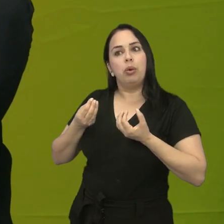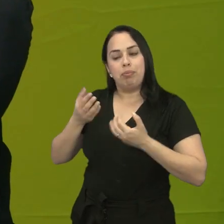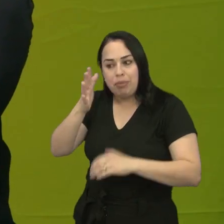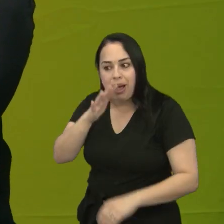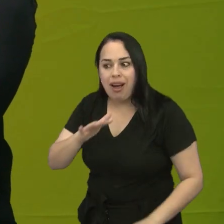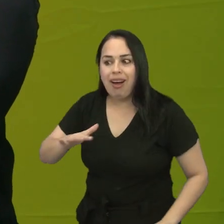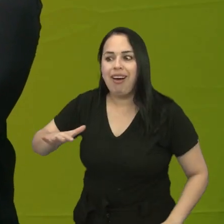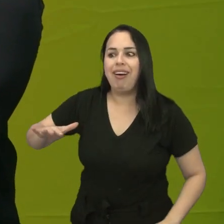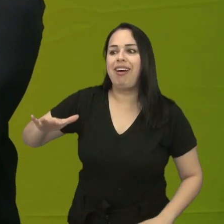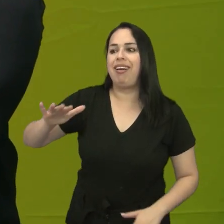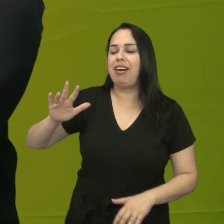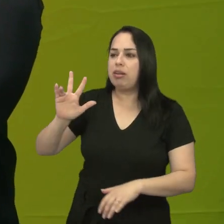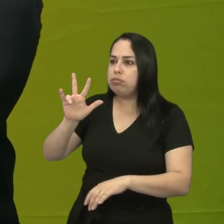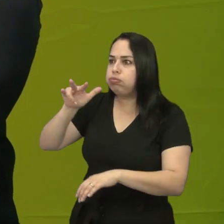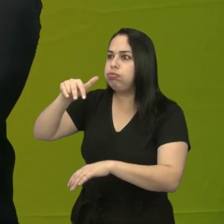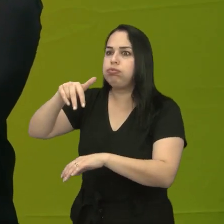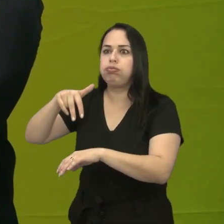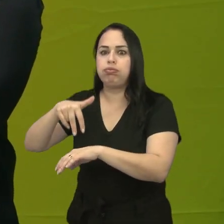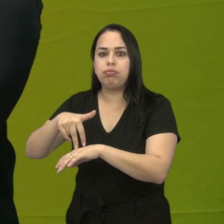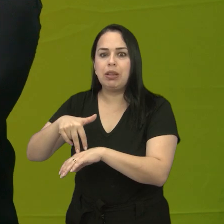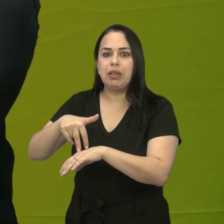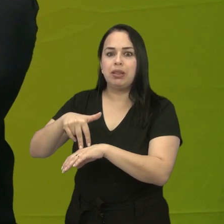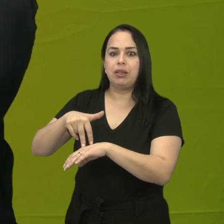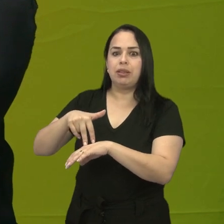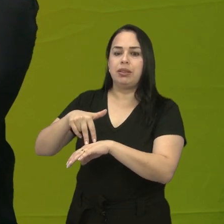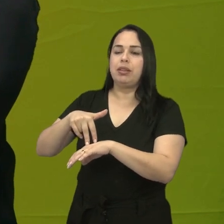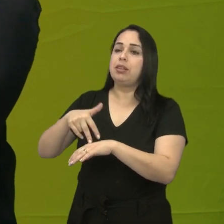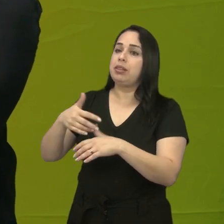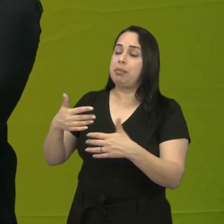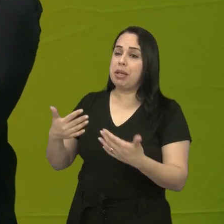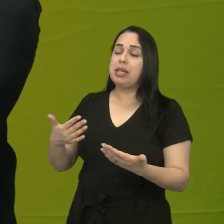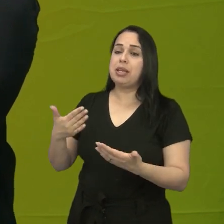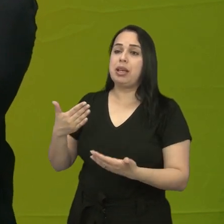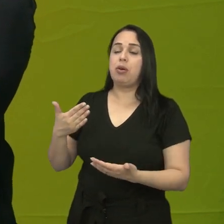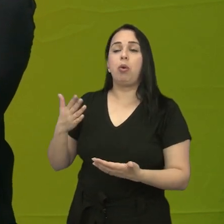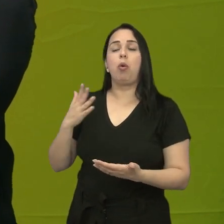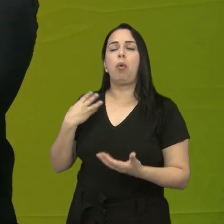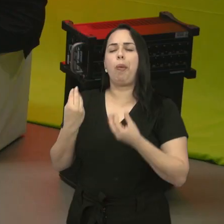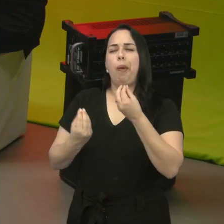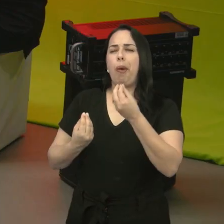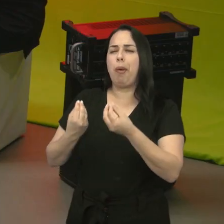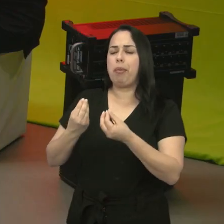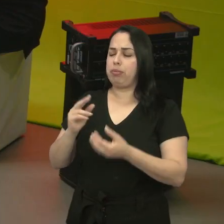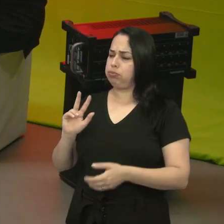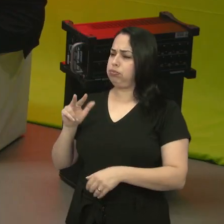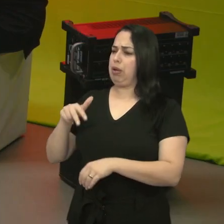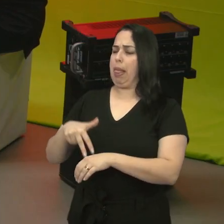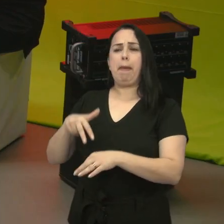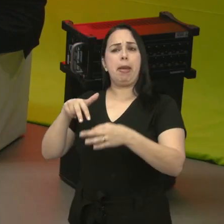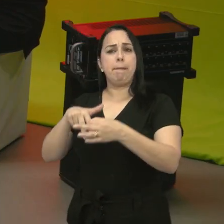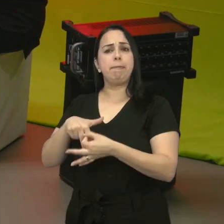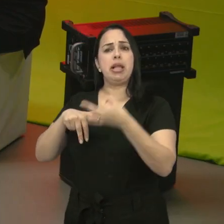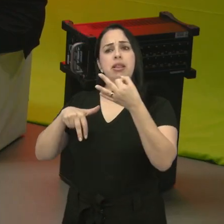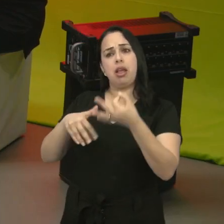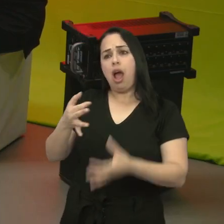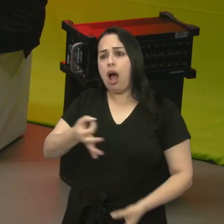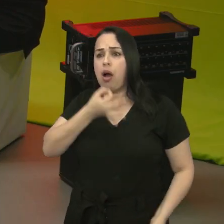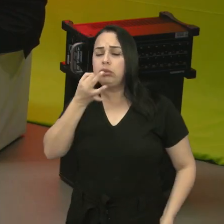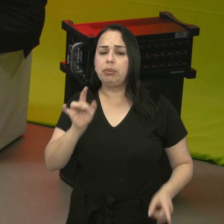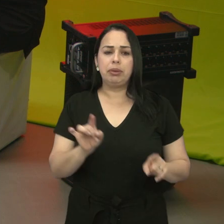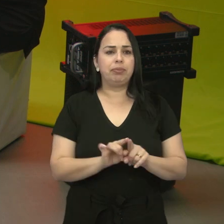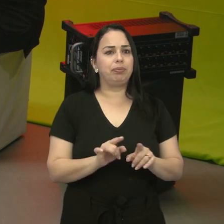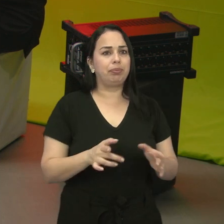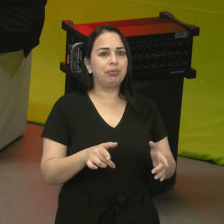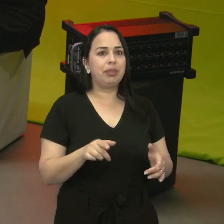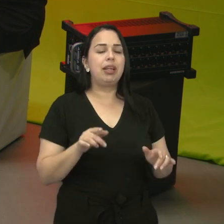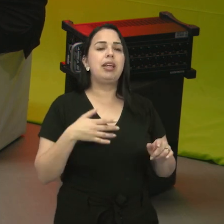lugar, aprender a como me limitar, como limitar, né, na verdade. Se posicionar também, né? Exatamente. E